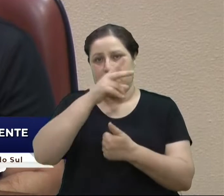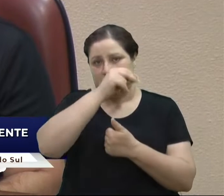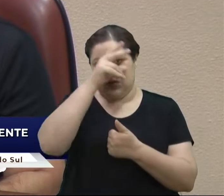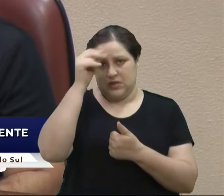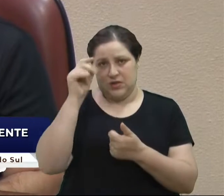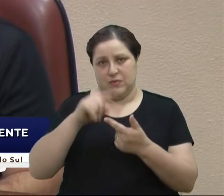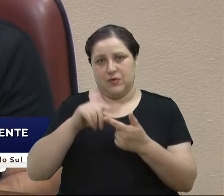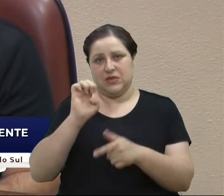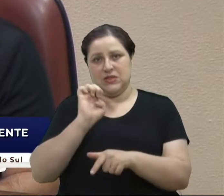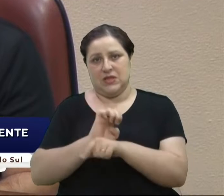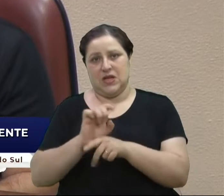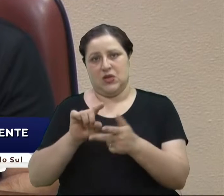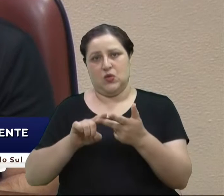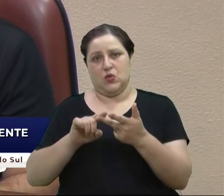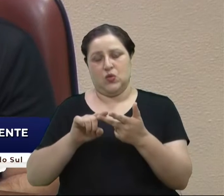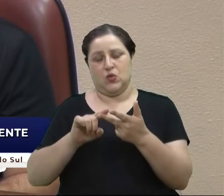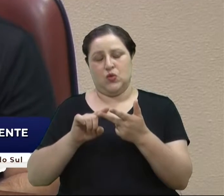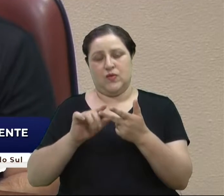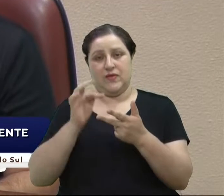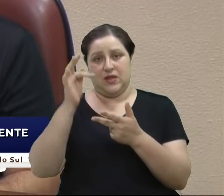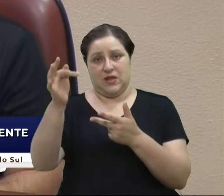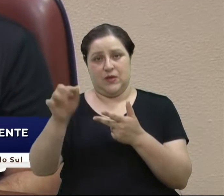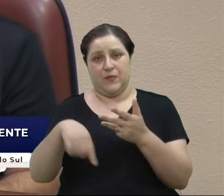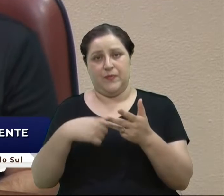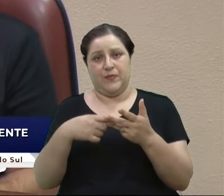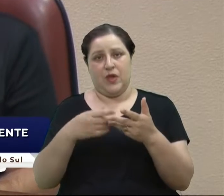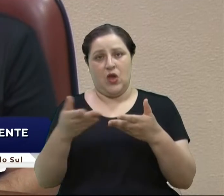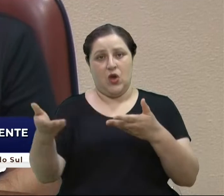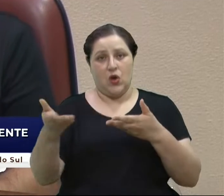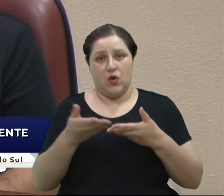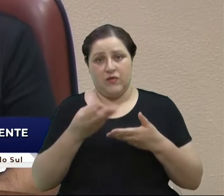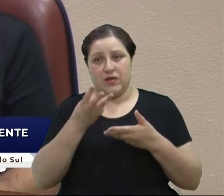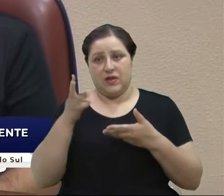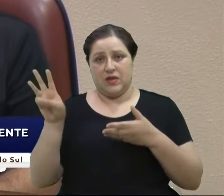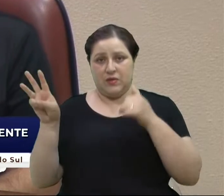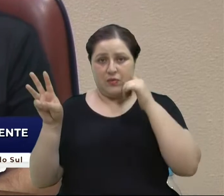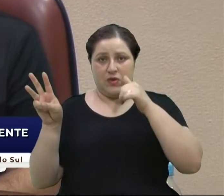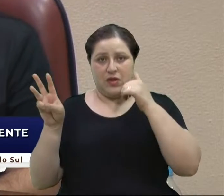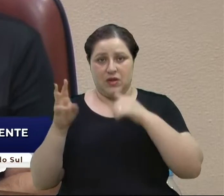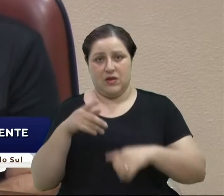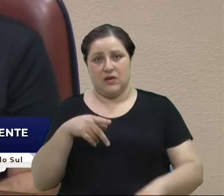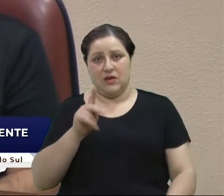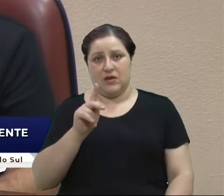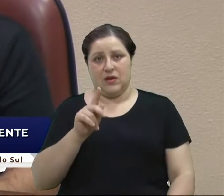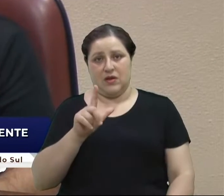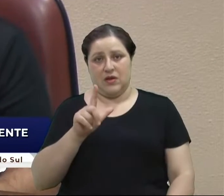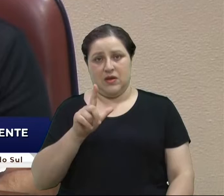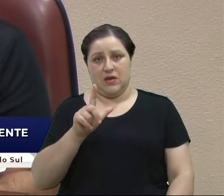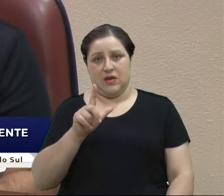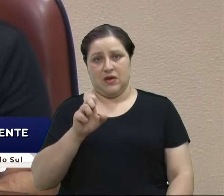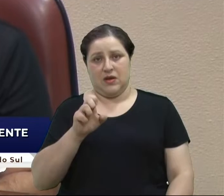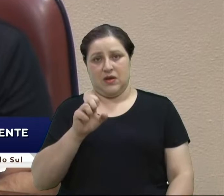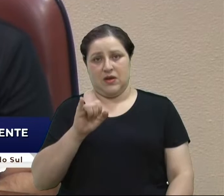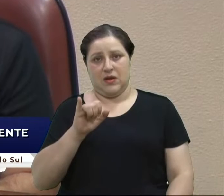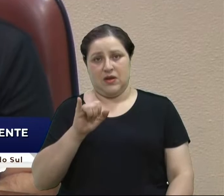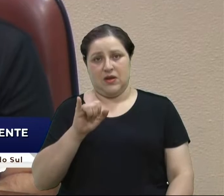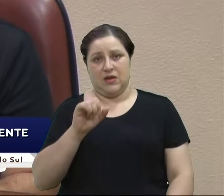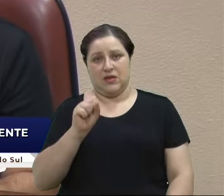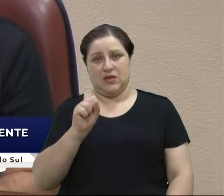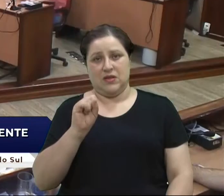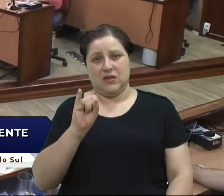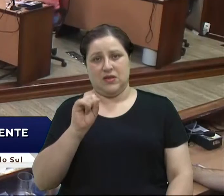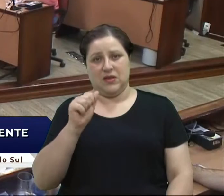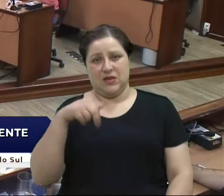Cleciane, diretora do Hospital Vivi Ramos, convido para fazer uma... A sentar aqui, Cleciane, por favor. Depois passo a palavra para a